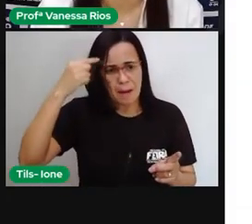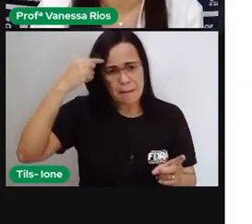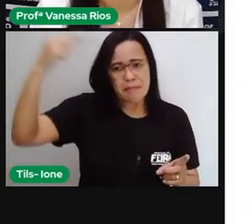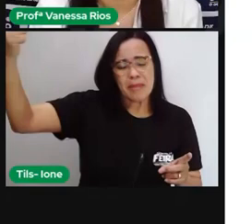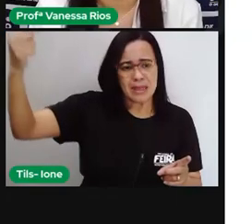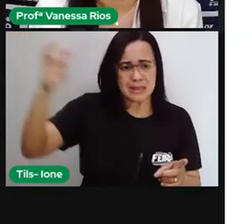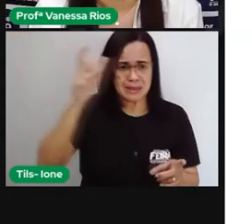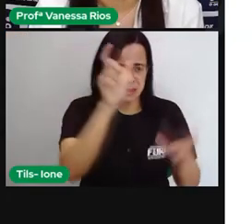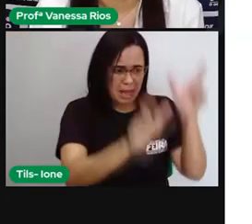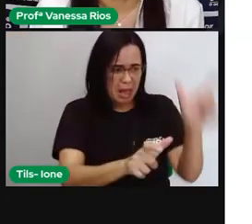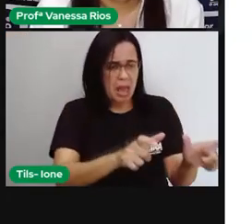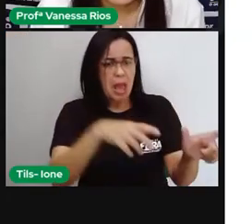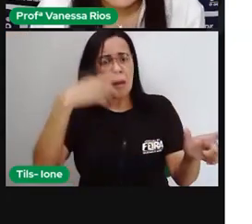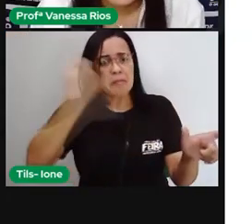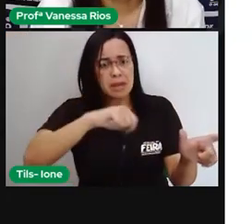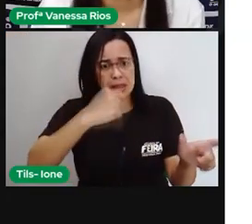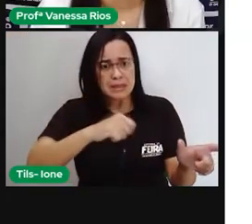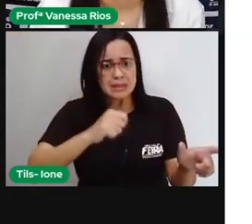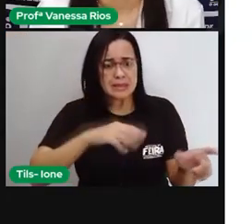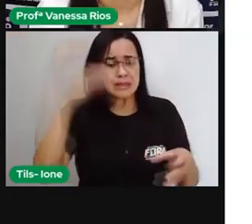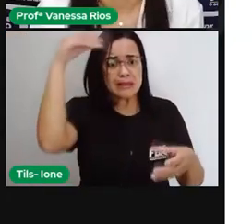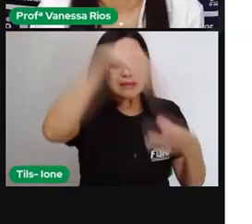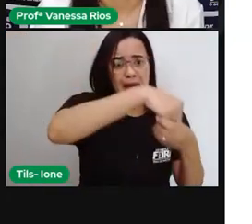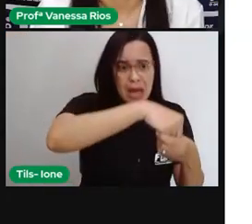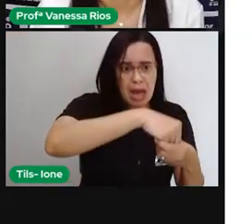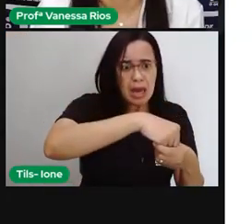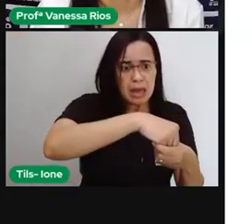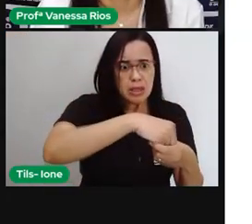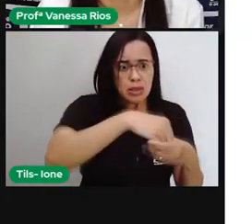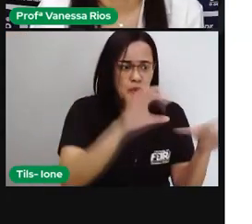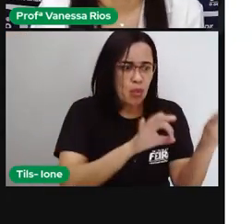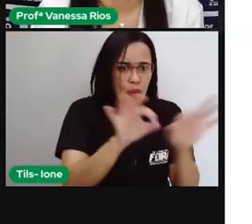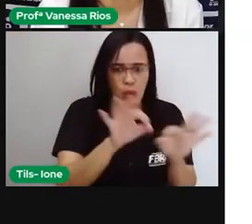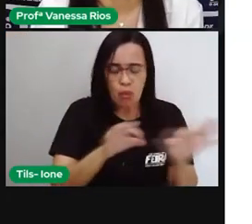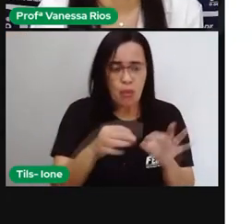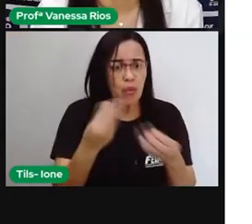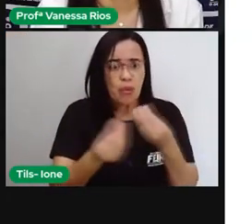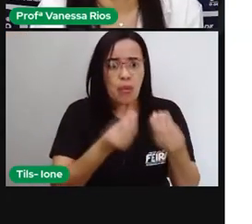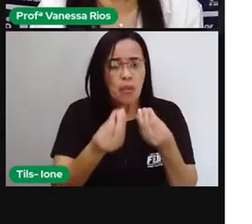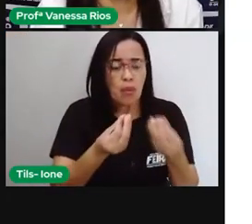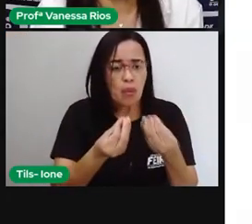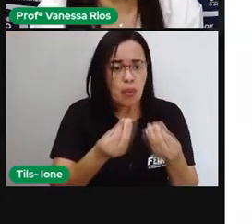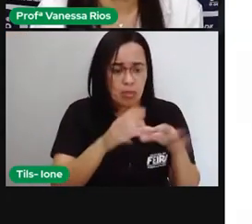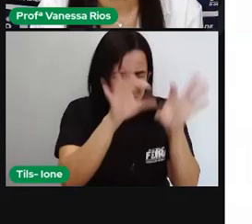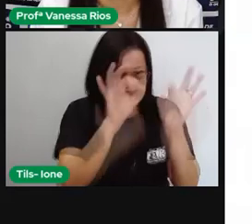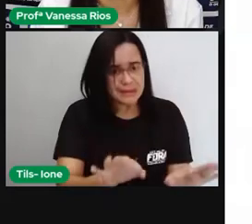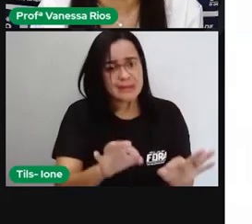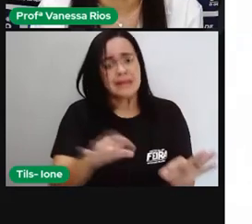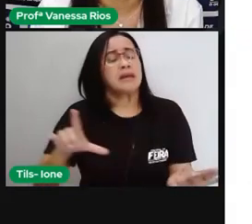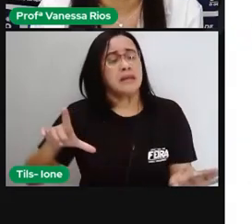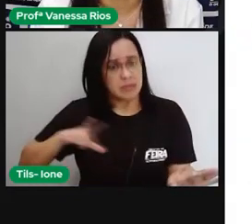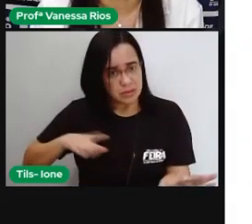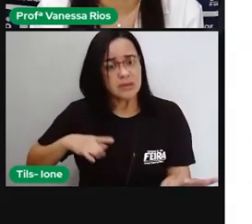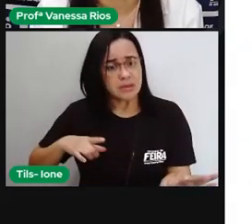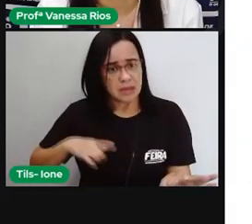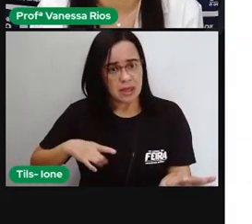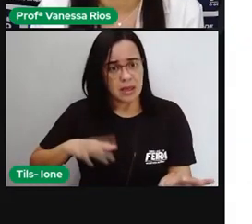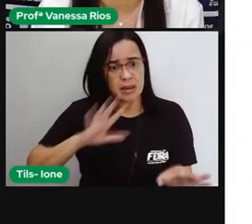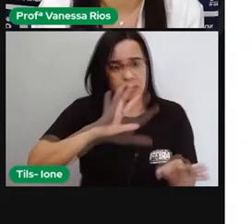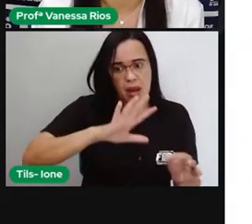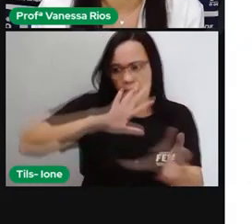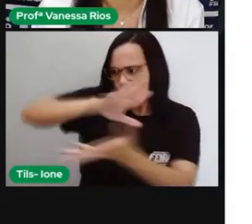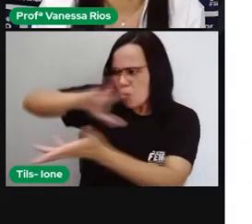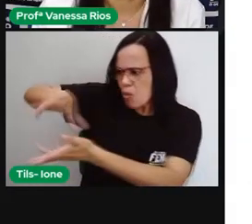que acham que é superior. E a gente precisa entender que o mundo é diverso e não é o fato de